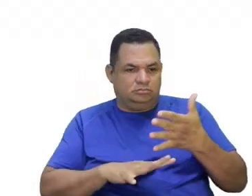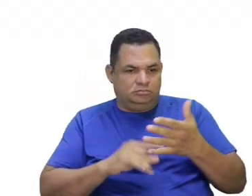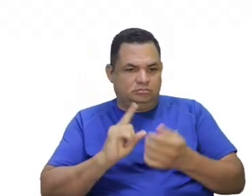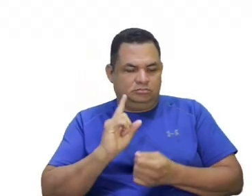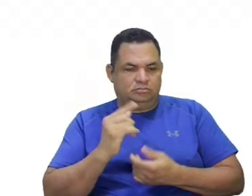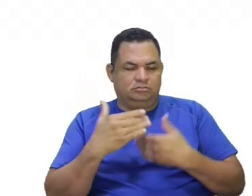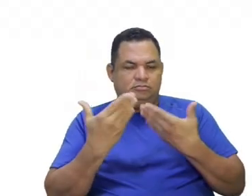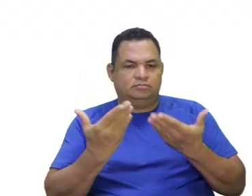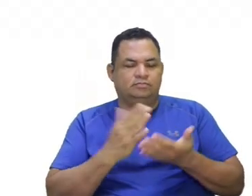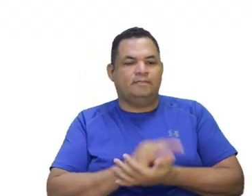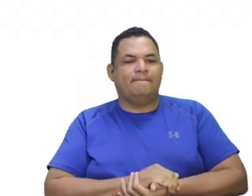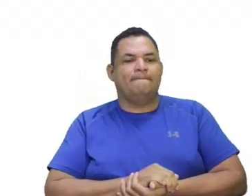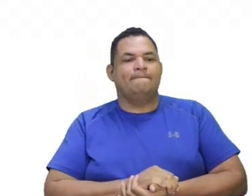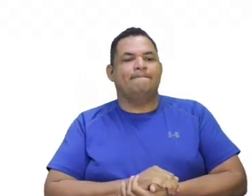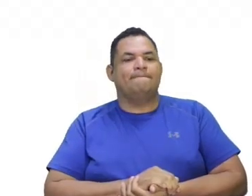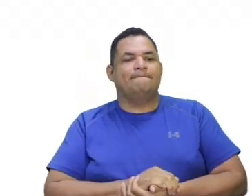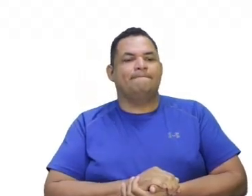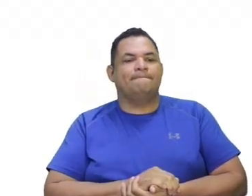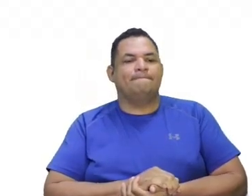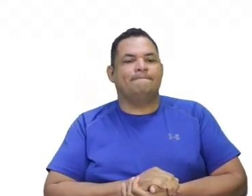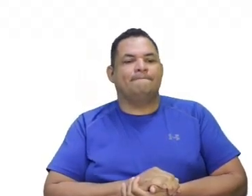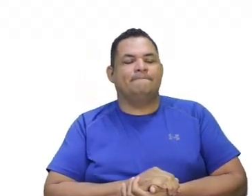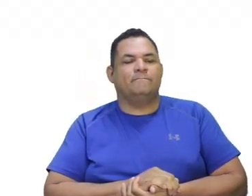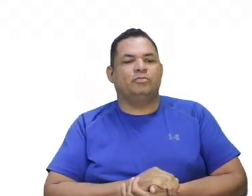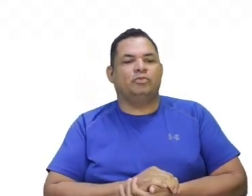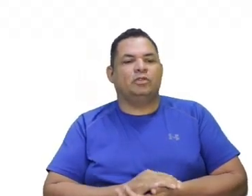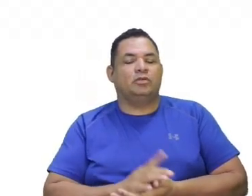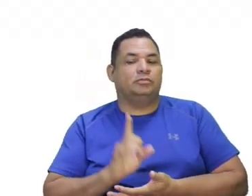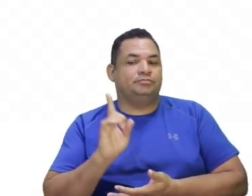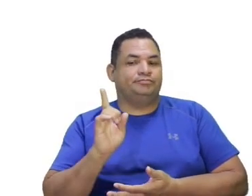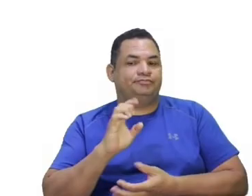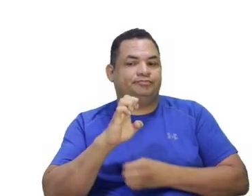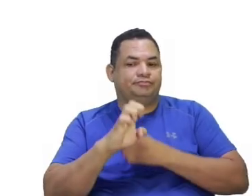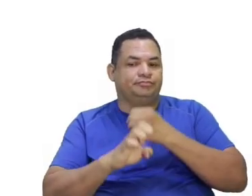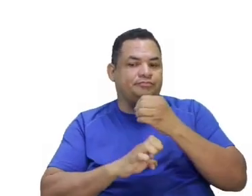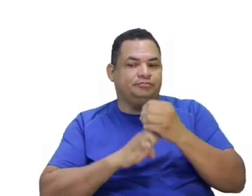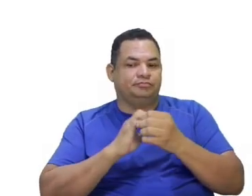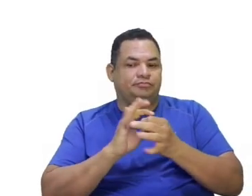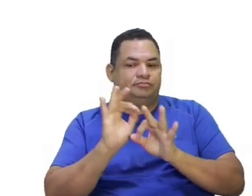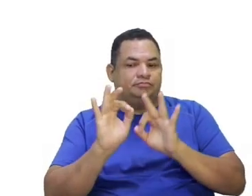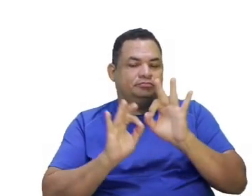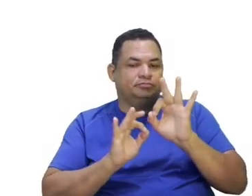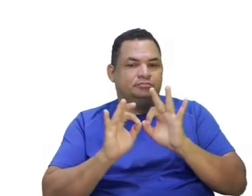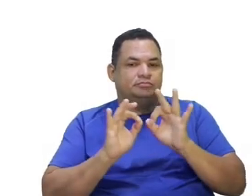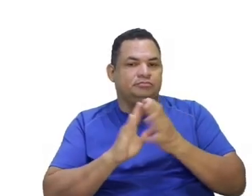questão? Quando a gente tem a configuração eletrônica do íon,